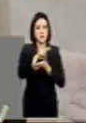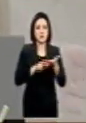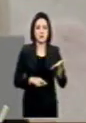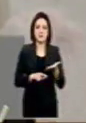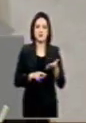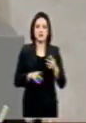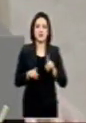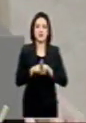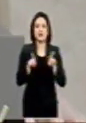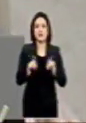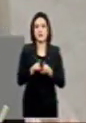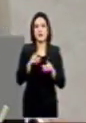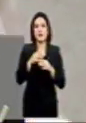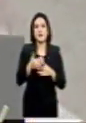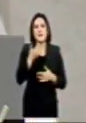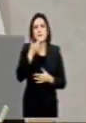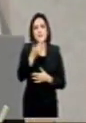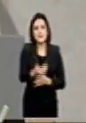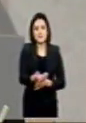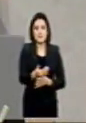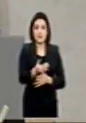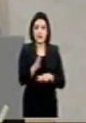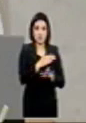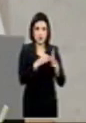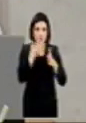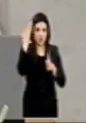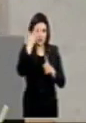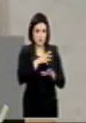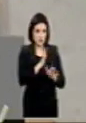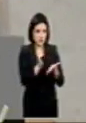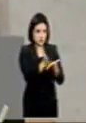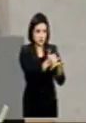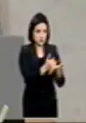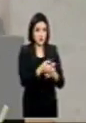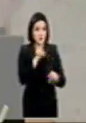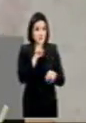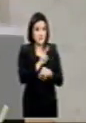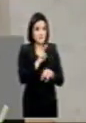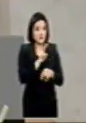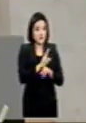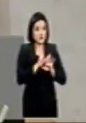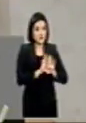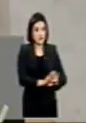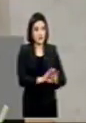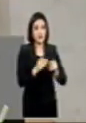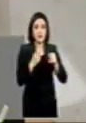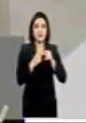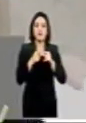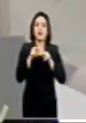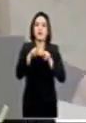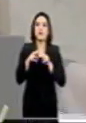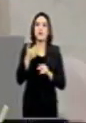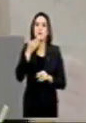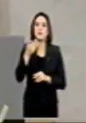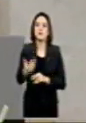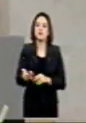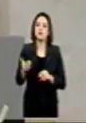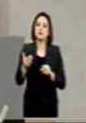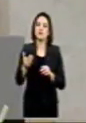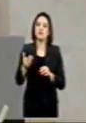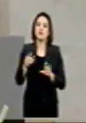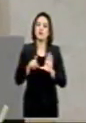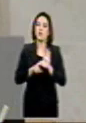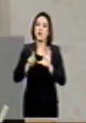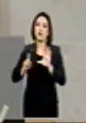a preservação da prova já colhida, porque, inclusive, resulta de um pedido independente feito ao